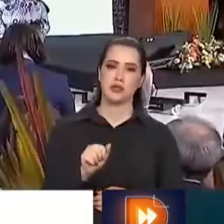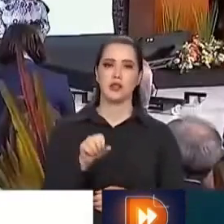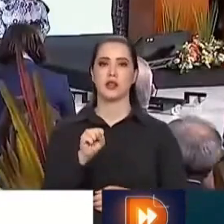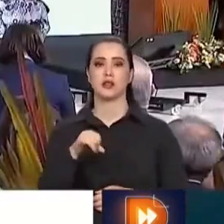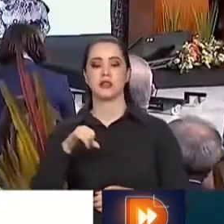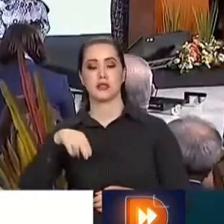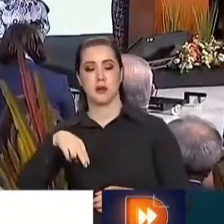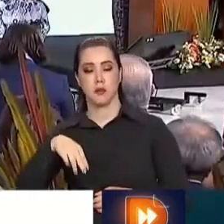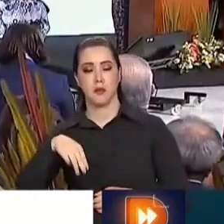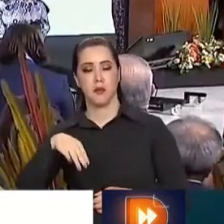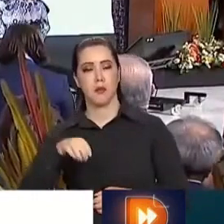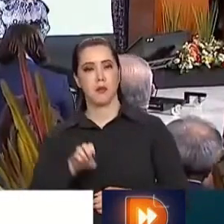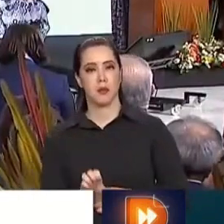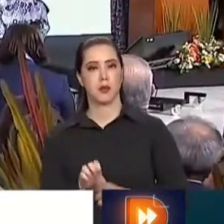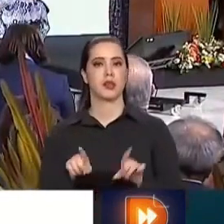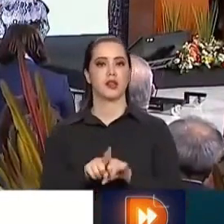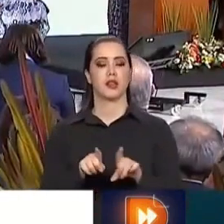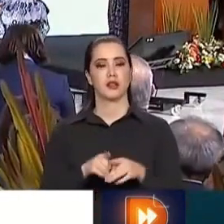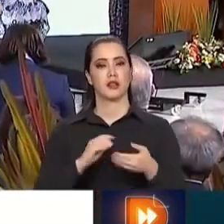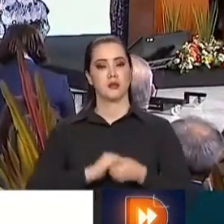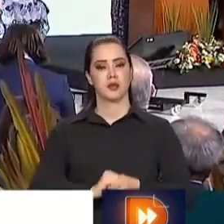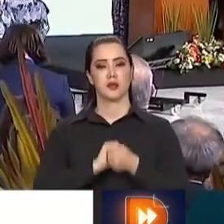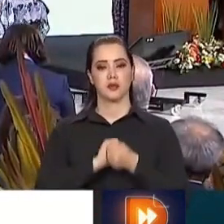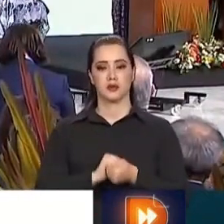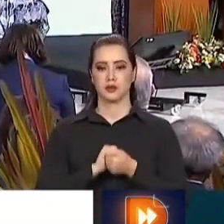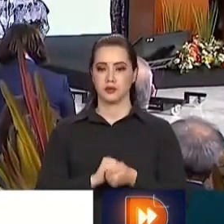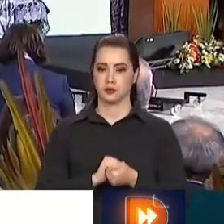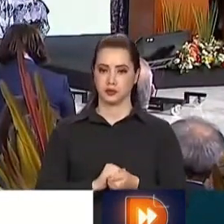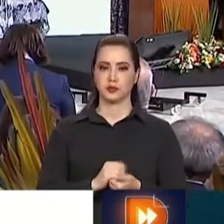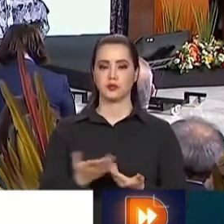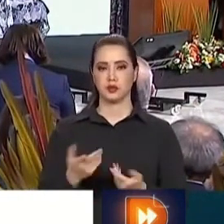está compromissada a melhorar isso durante a